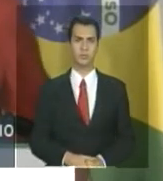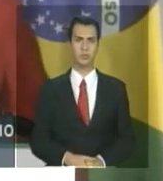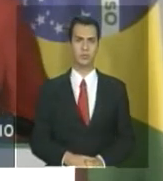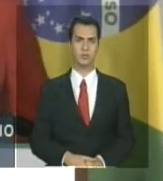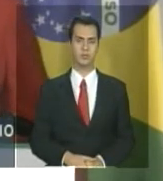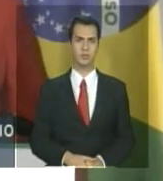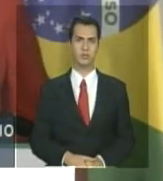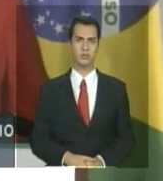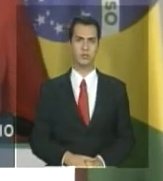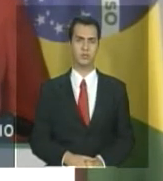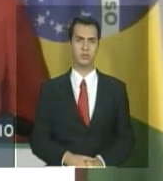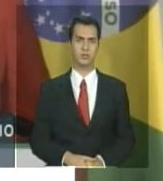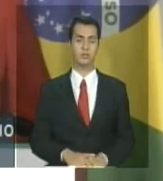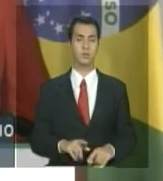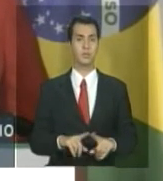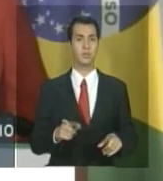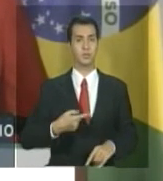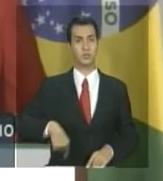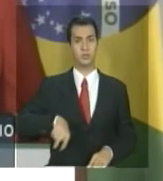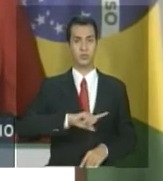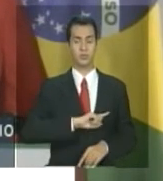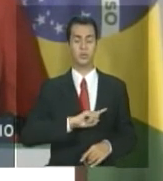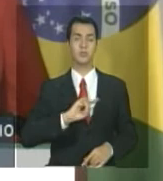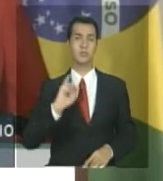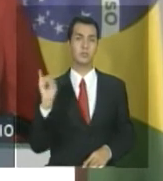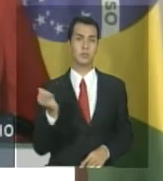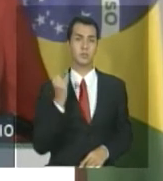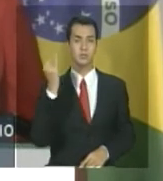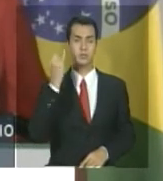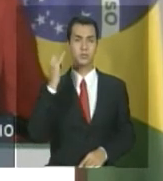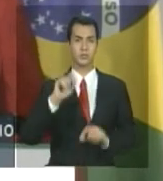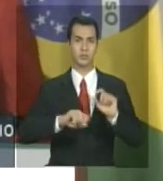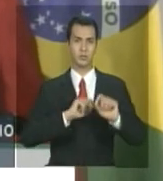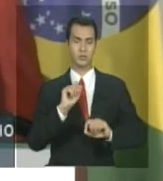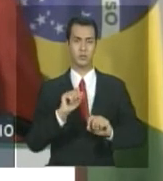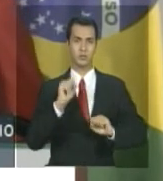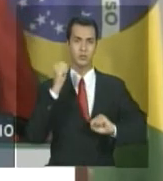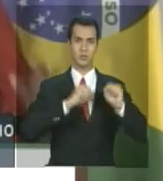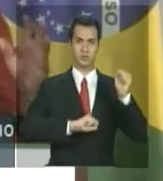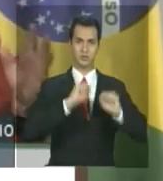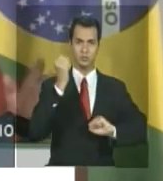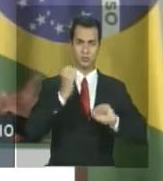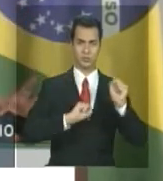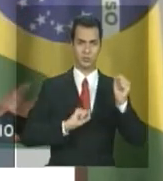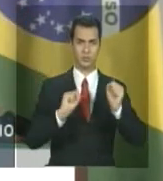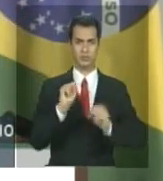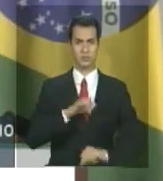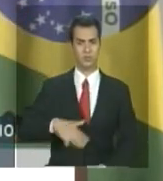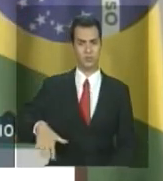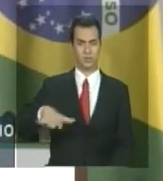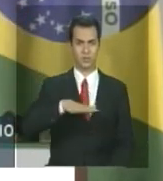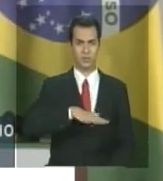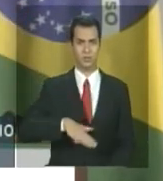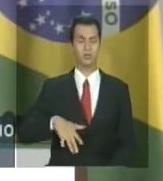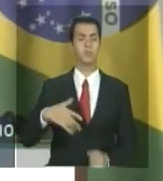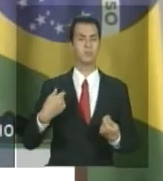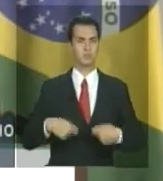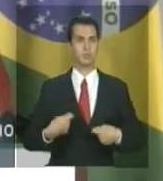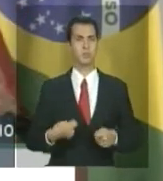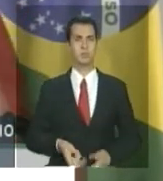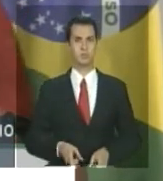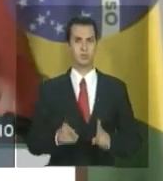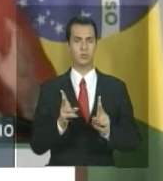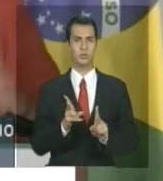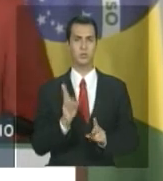é essencial que a nossa cadeia industrial nessas áreas se mantenha no Brasil até